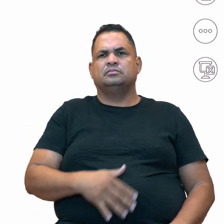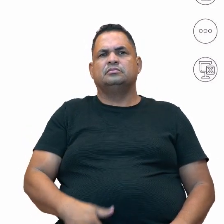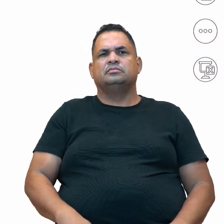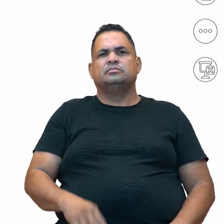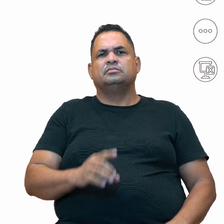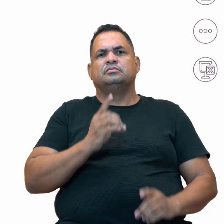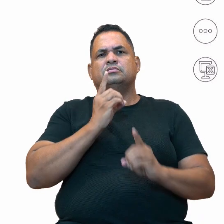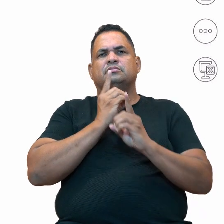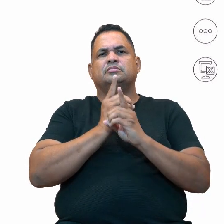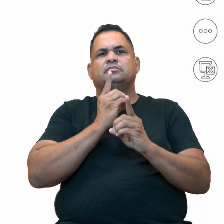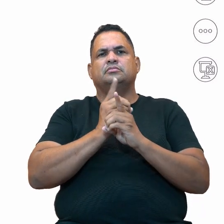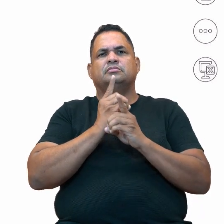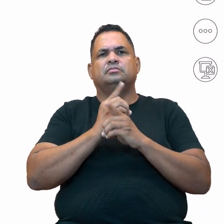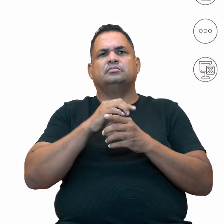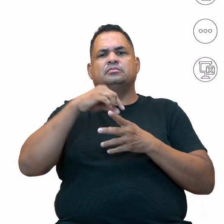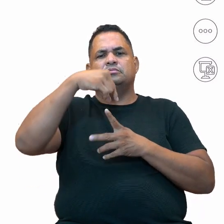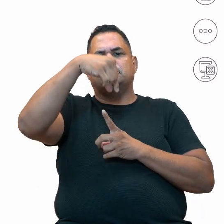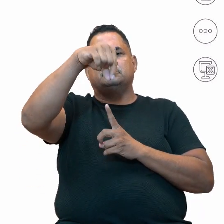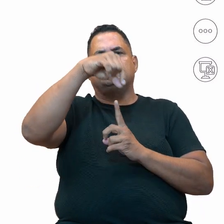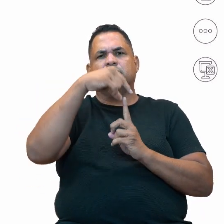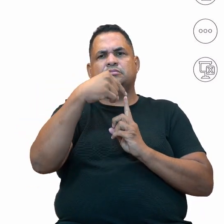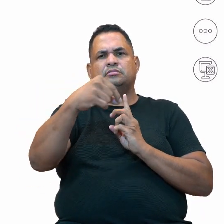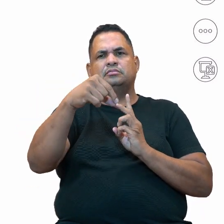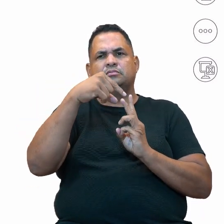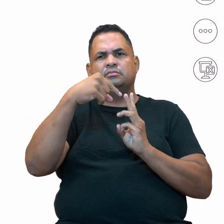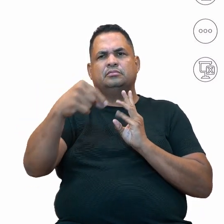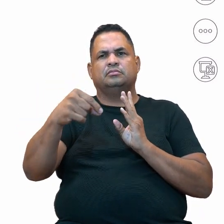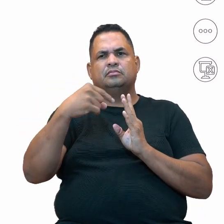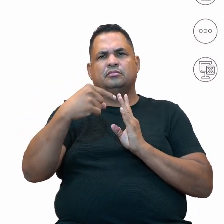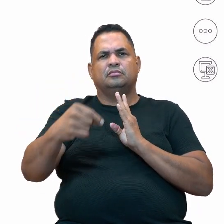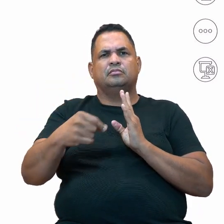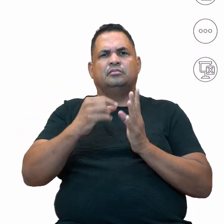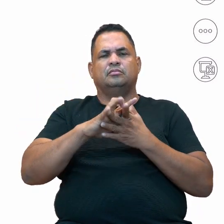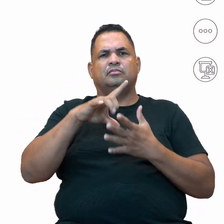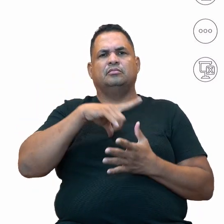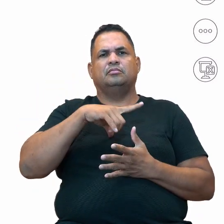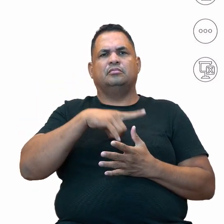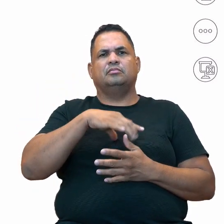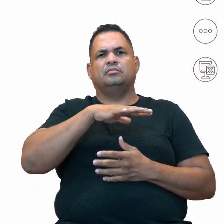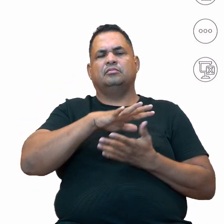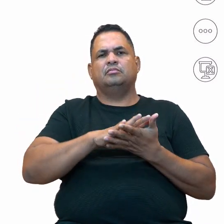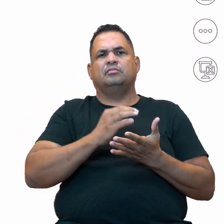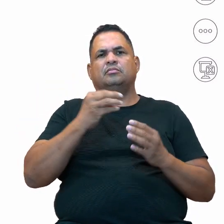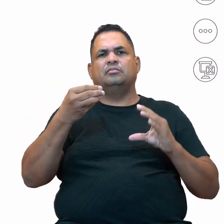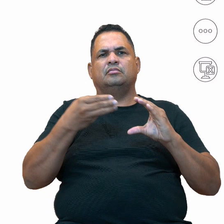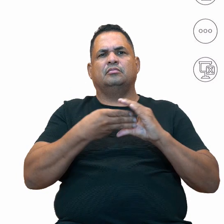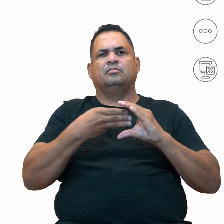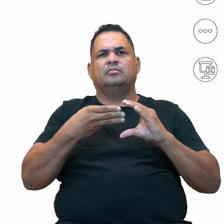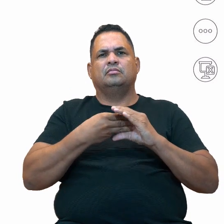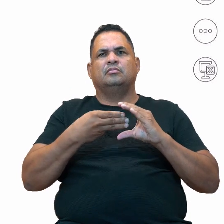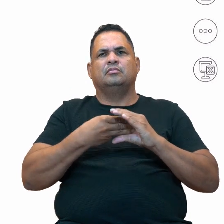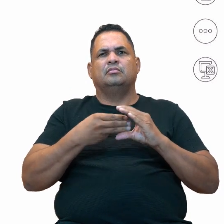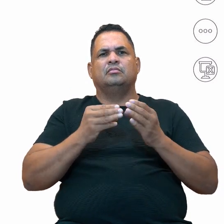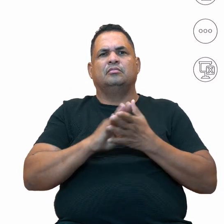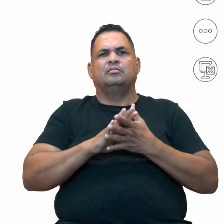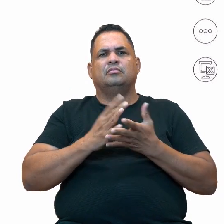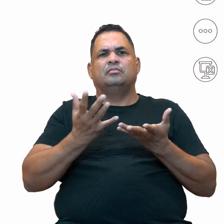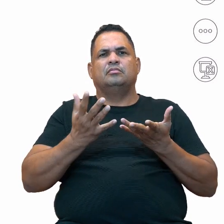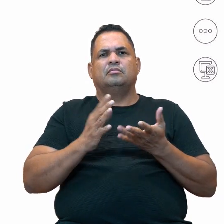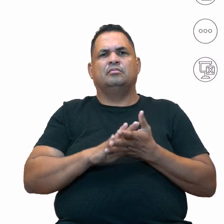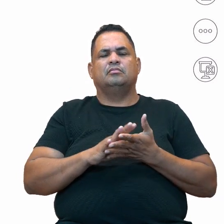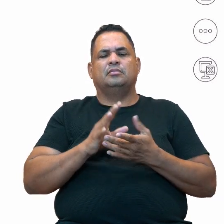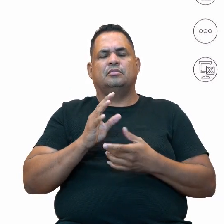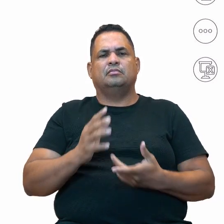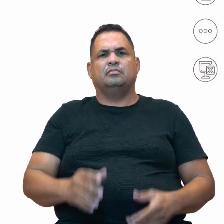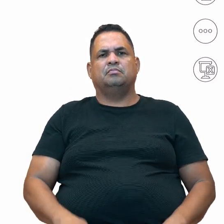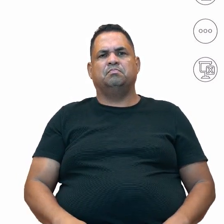presença desses tentáculos aqui, que tem células urticantes, que fazem um processo de, como se fosse queimar, para proteger esses animais.